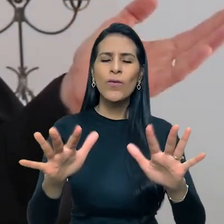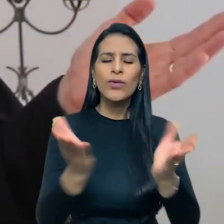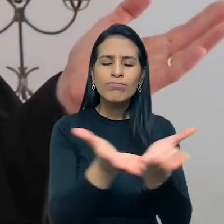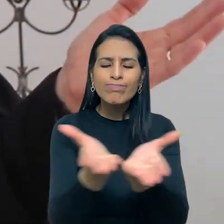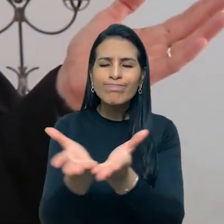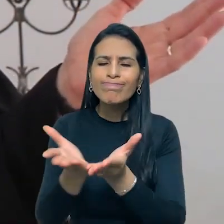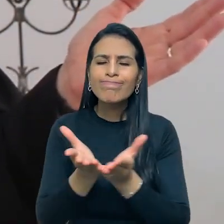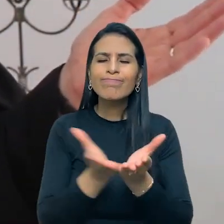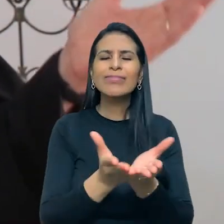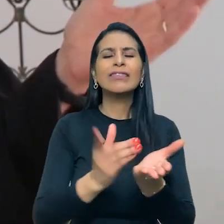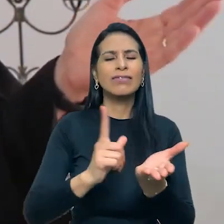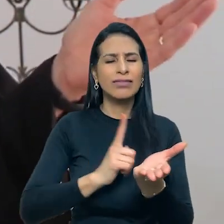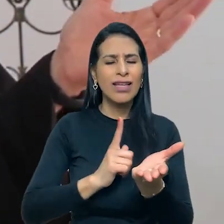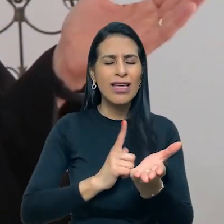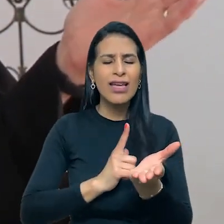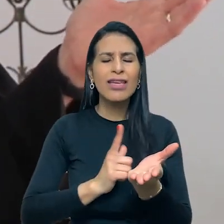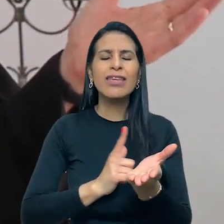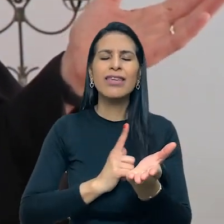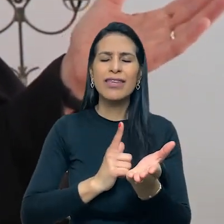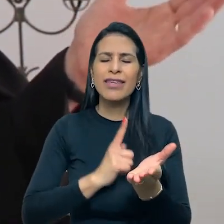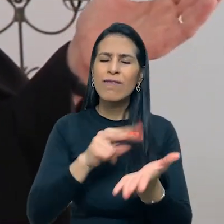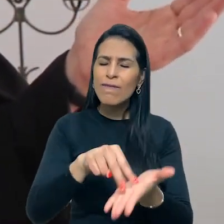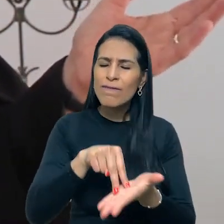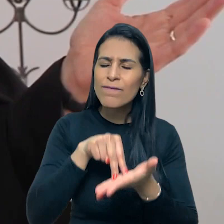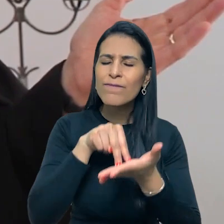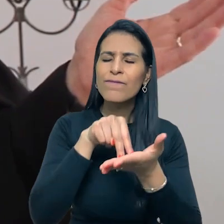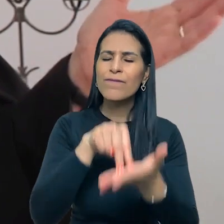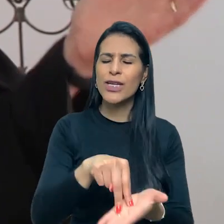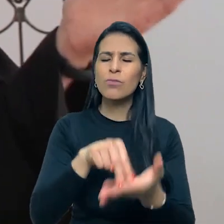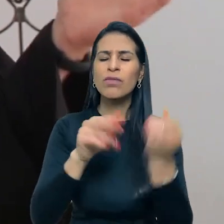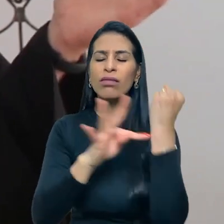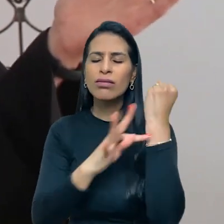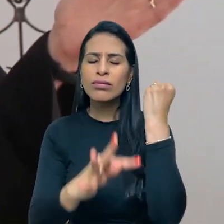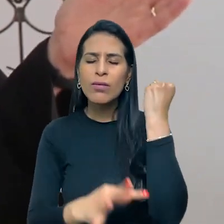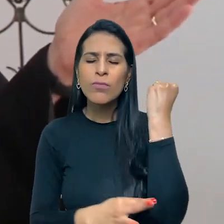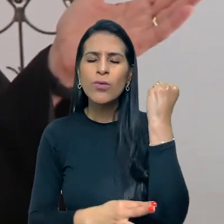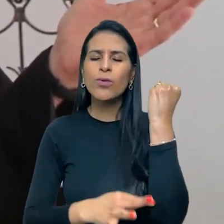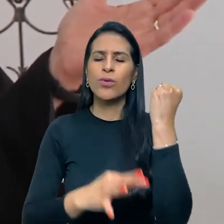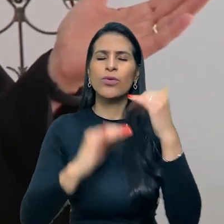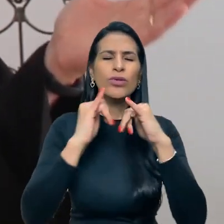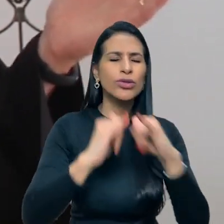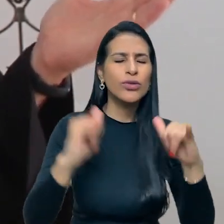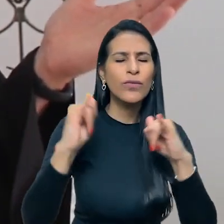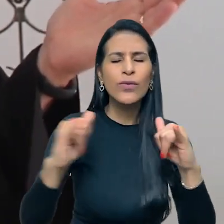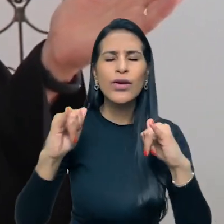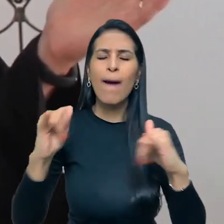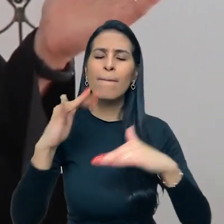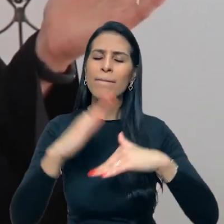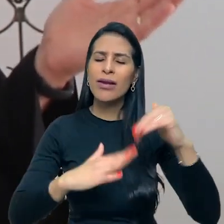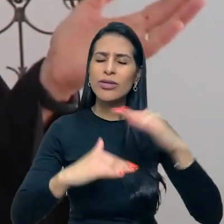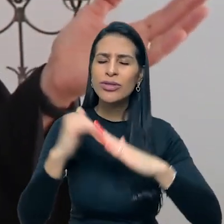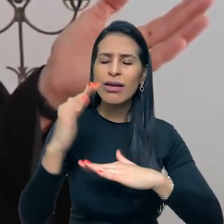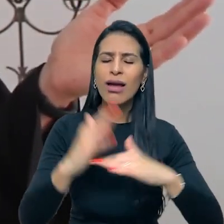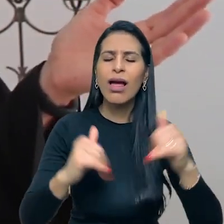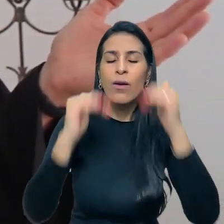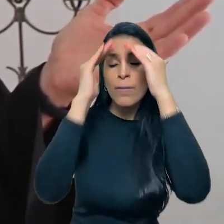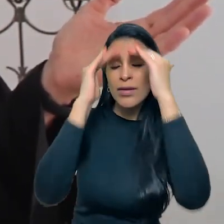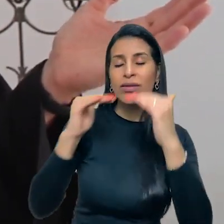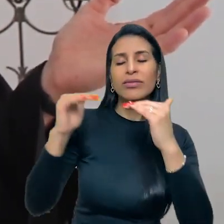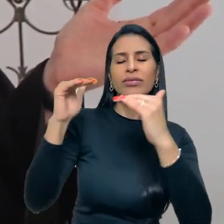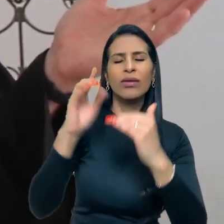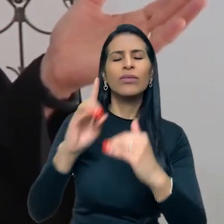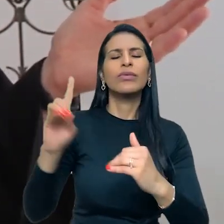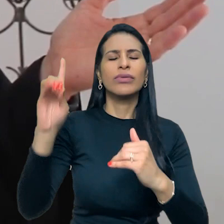no testemunho de anunciar e praticar a Tua vontade dentro da comunidade